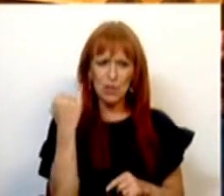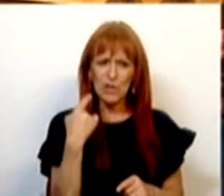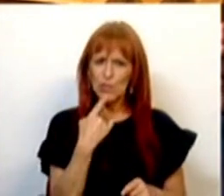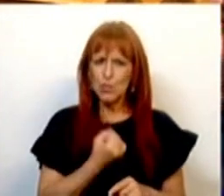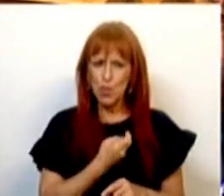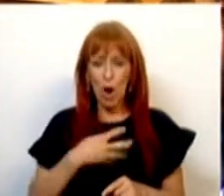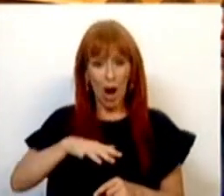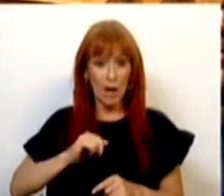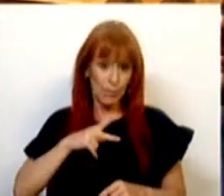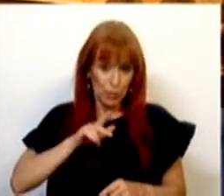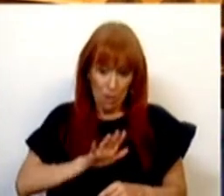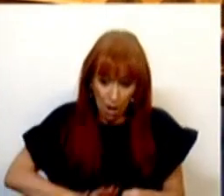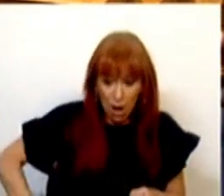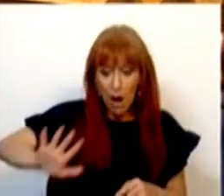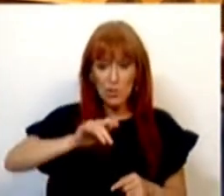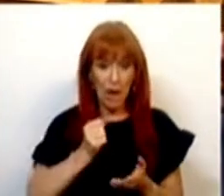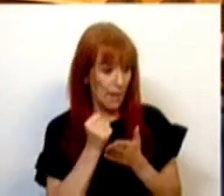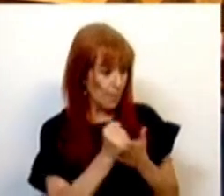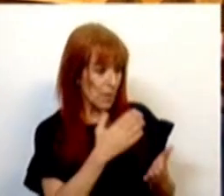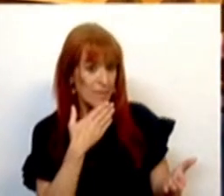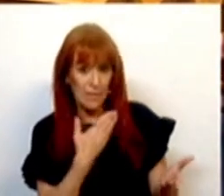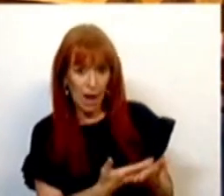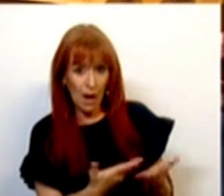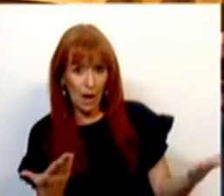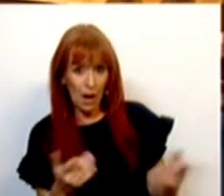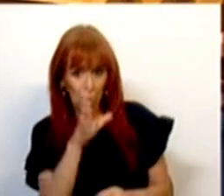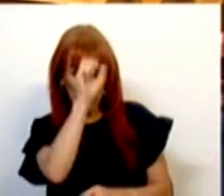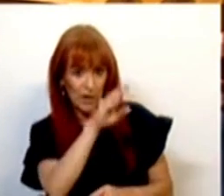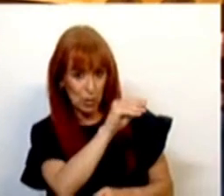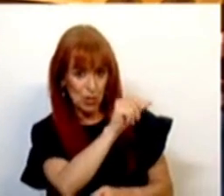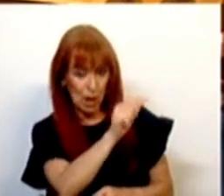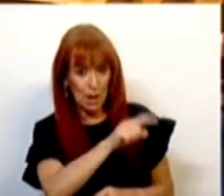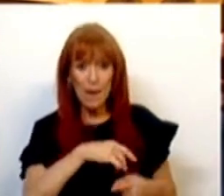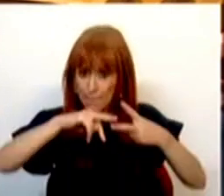não faltam instrumentos de âmbito nacional para apoiar, nomeadamente, o Governo Regional,